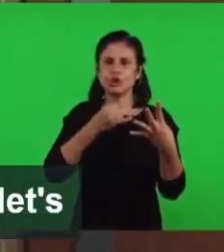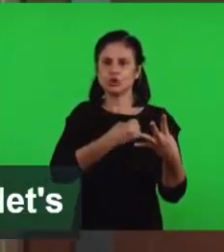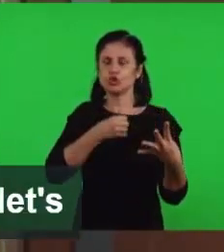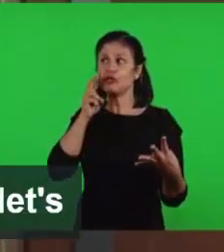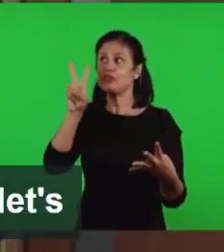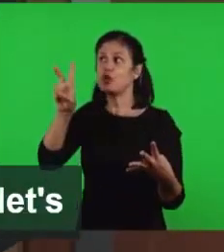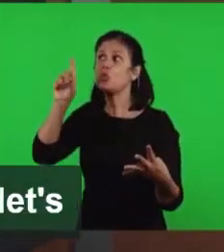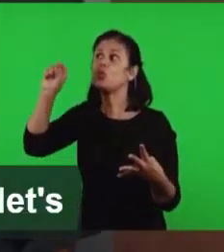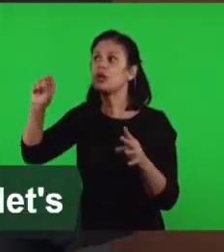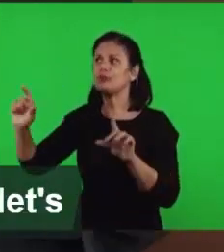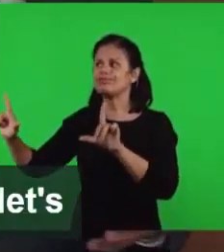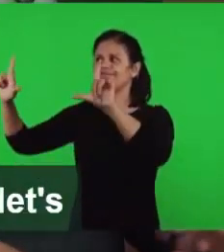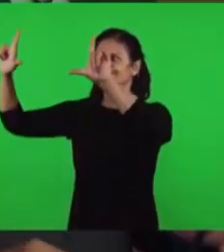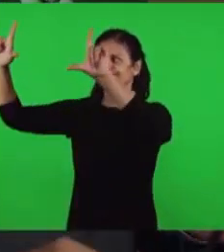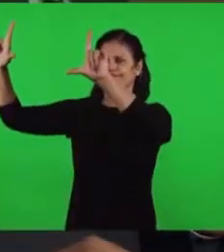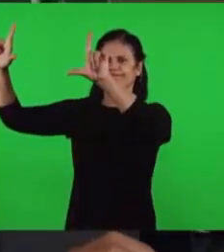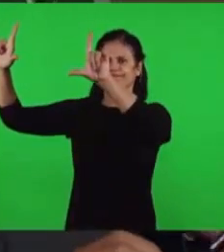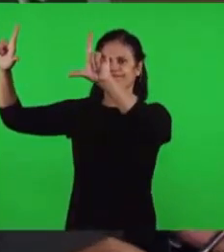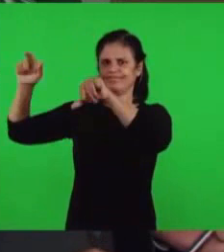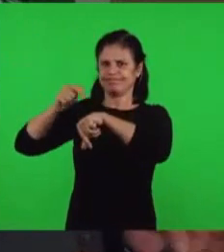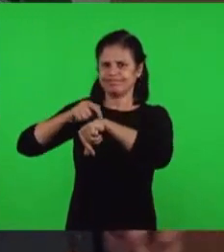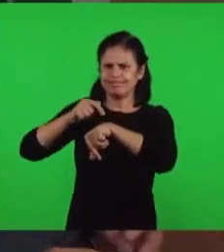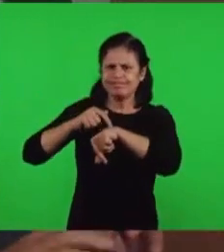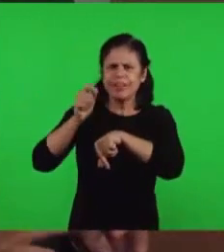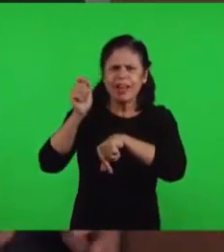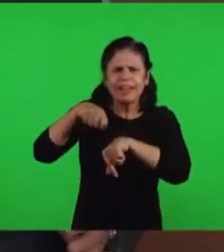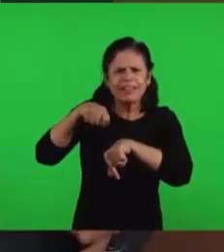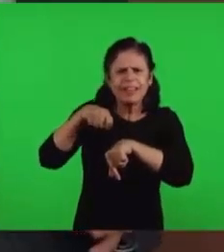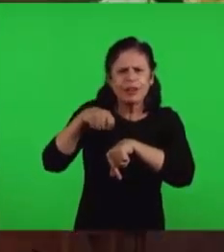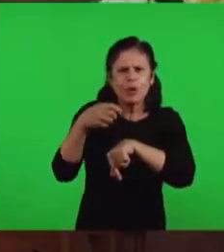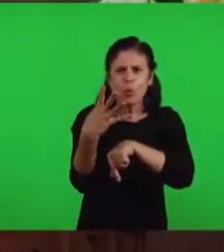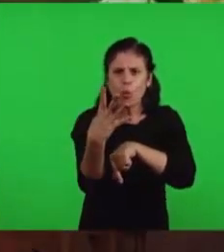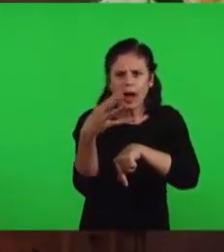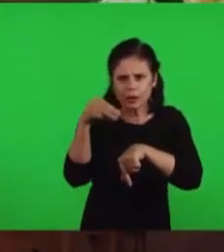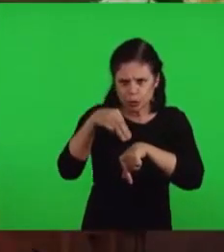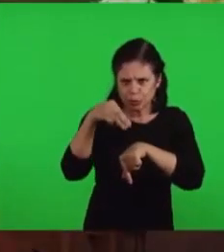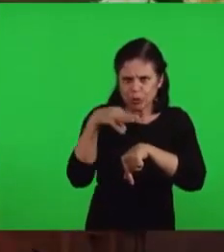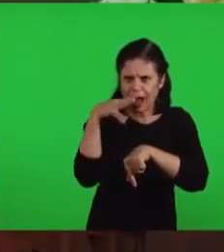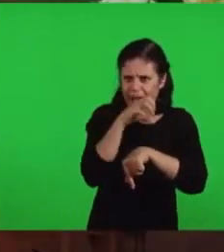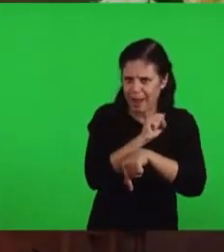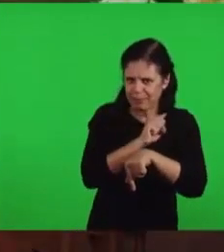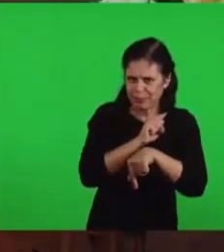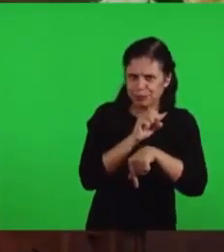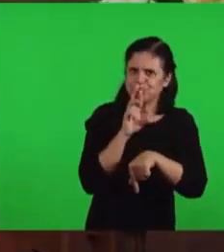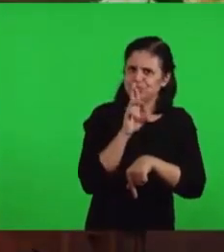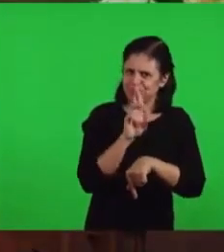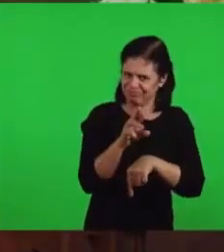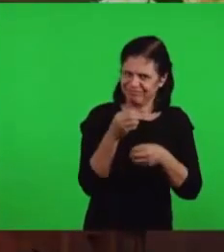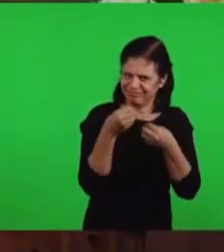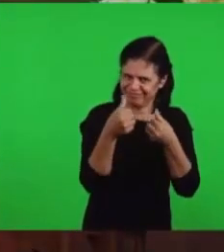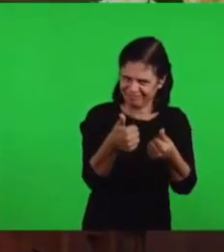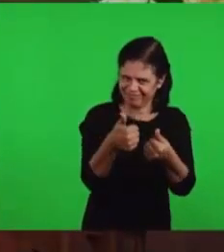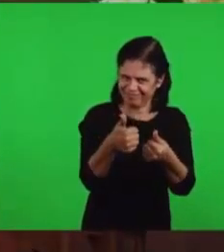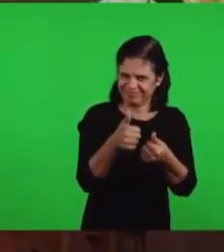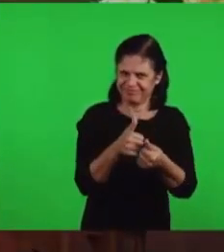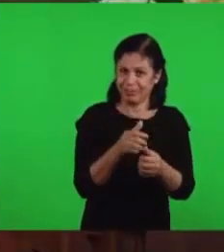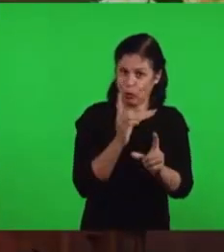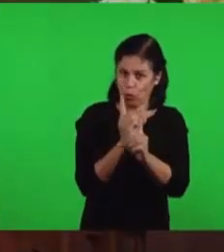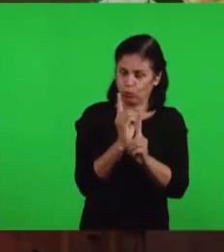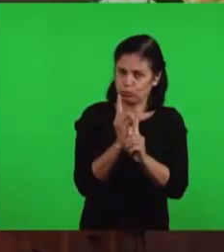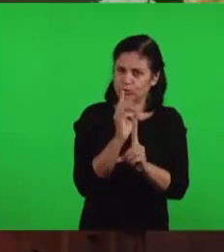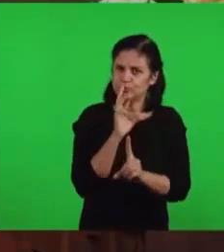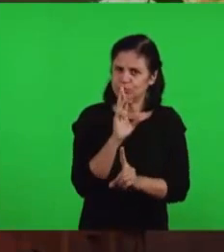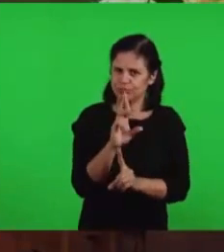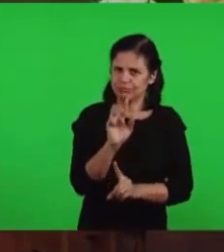no quadro para os irmãos e nós vamos dar um tempinho de vamos dar quatro minutos um minuto para cada pergunta para os irmãos encontrar a resposta